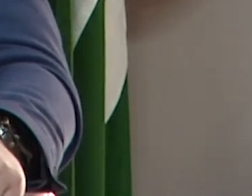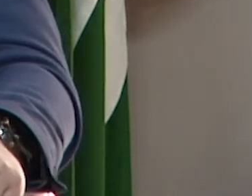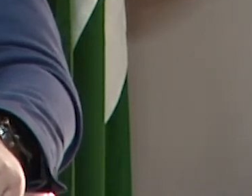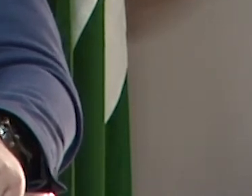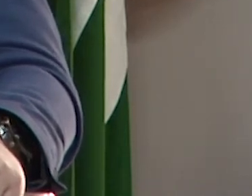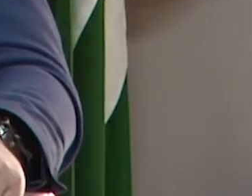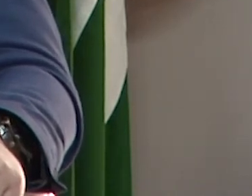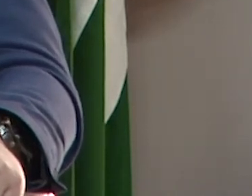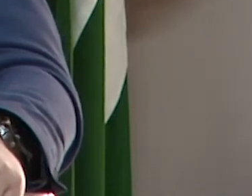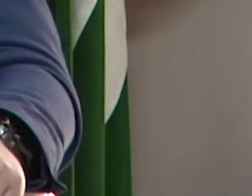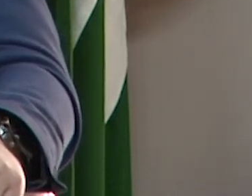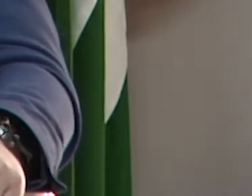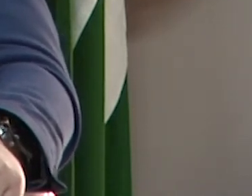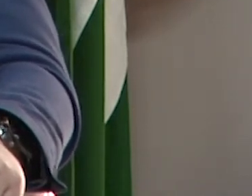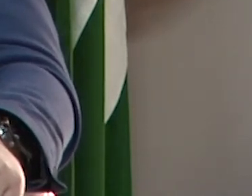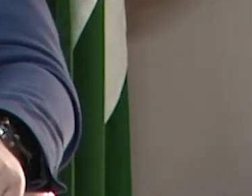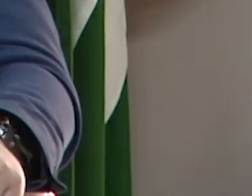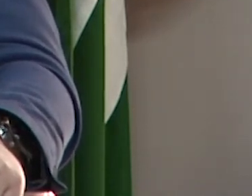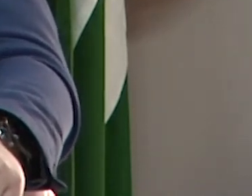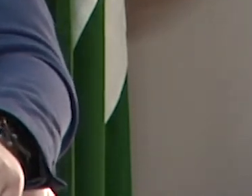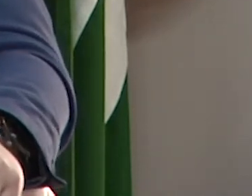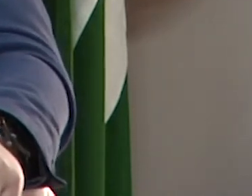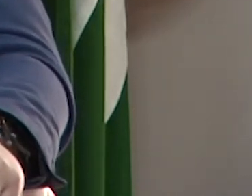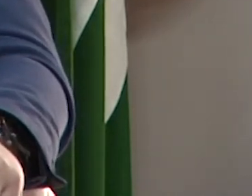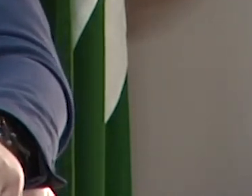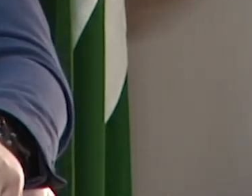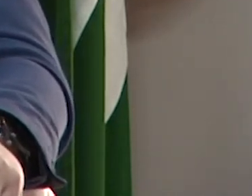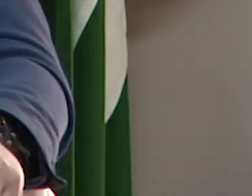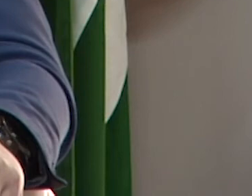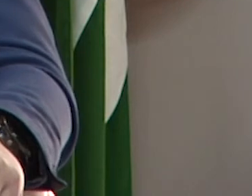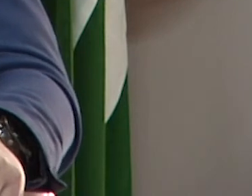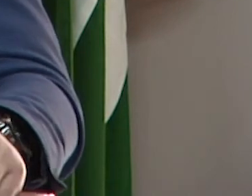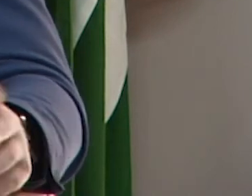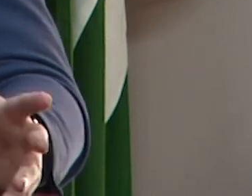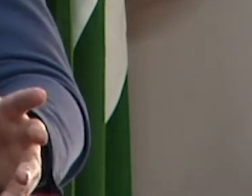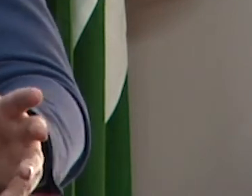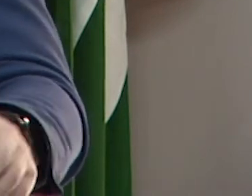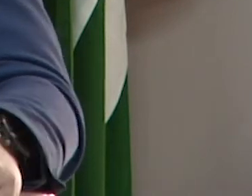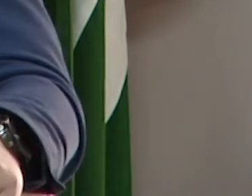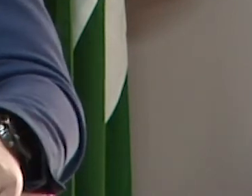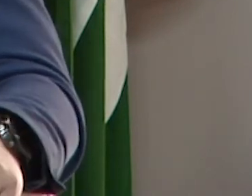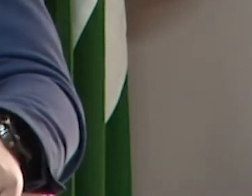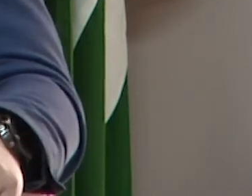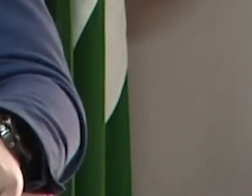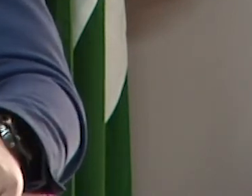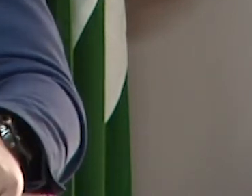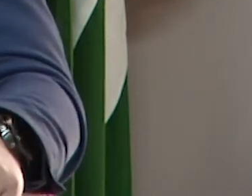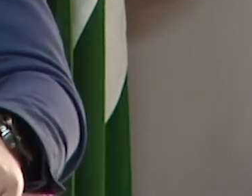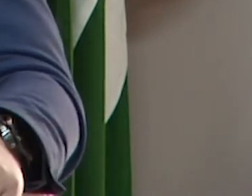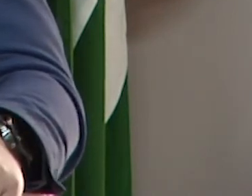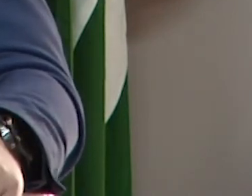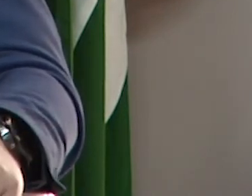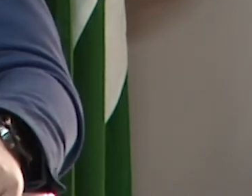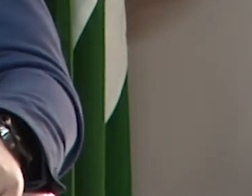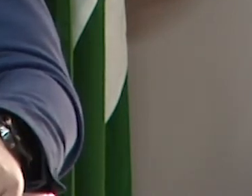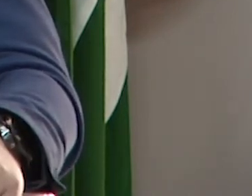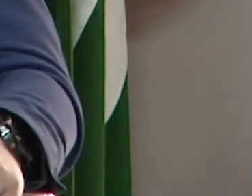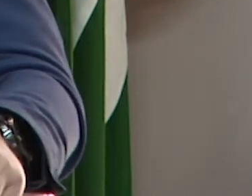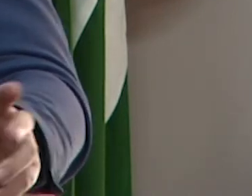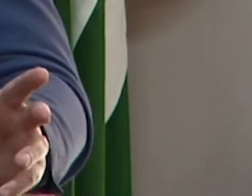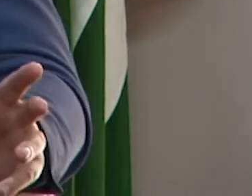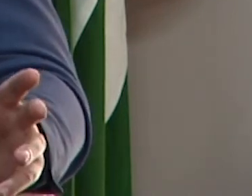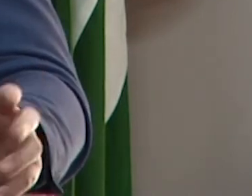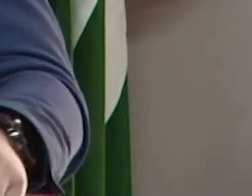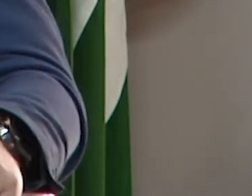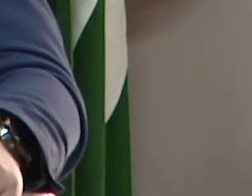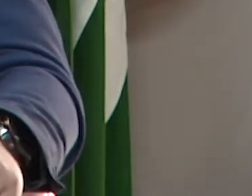nenhum funcionário ou professor ou qualquer pessoa que prestasse o seu serviço à instituição teria o salário atrasado.